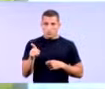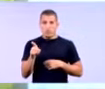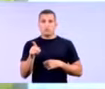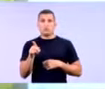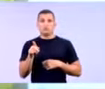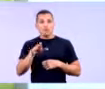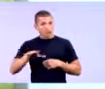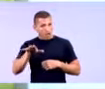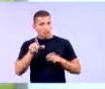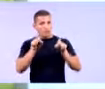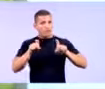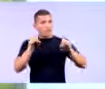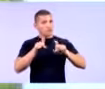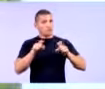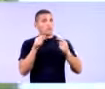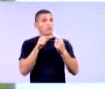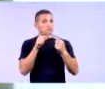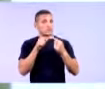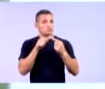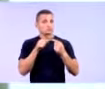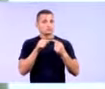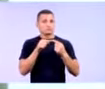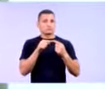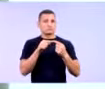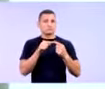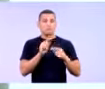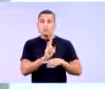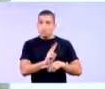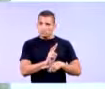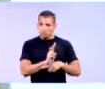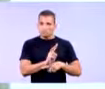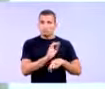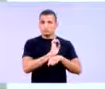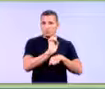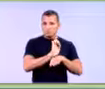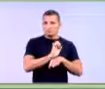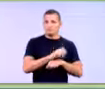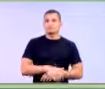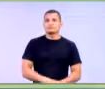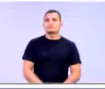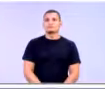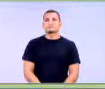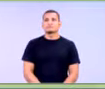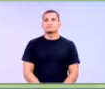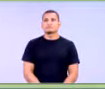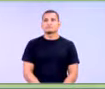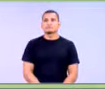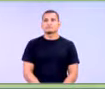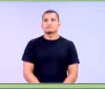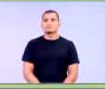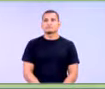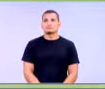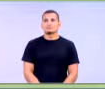da área, que ele faça de fato, que supervisione todo esse trabalho.